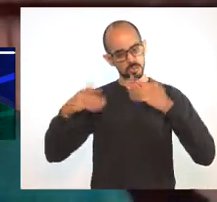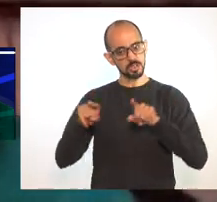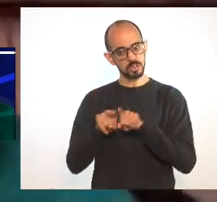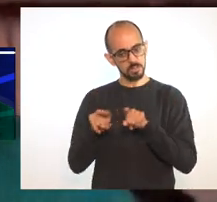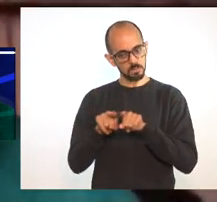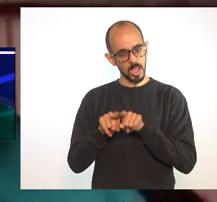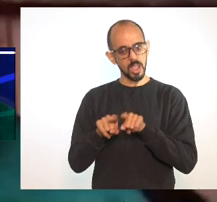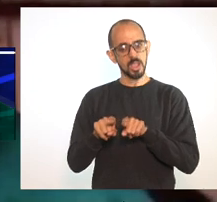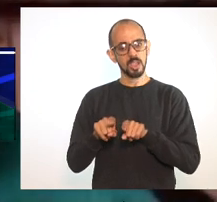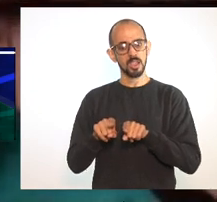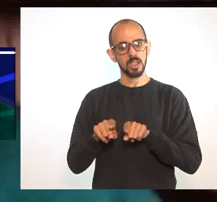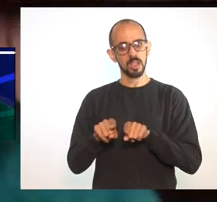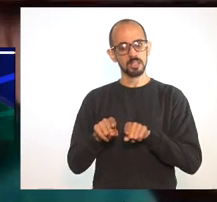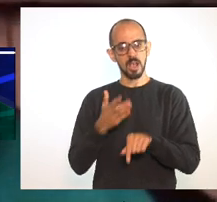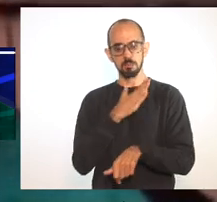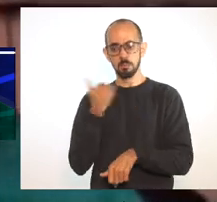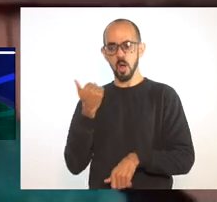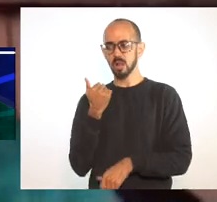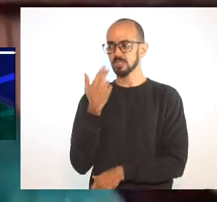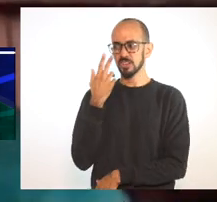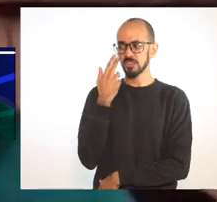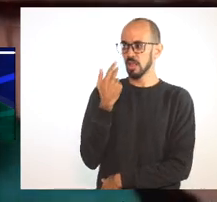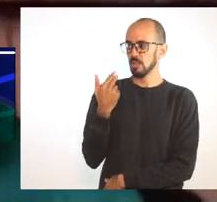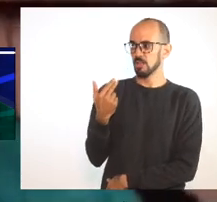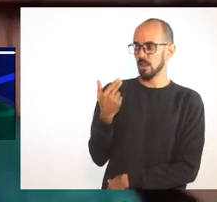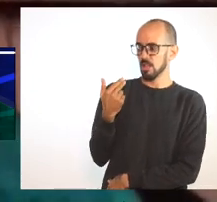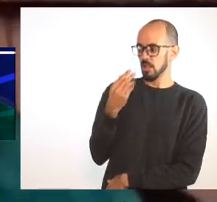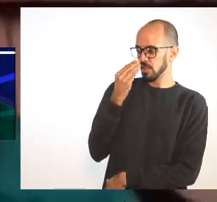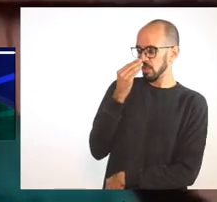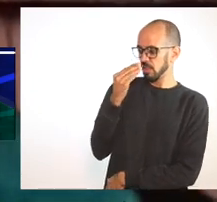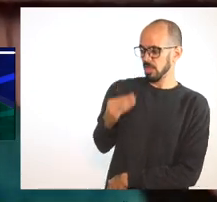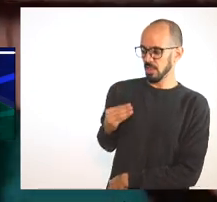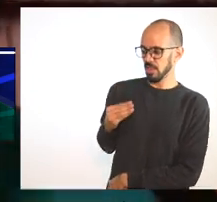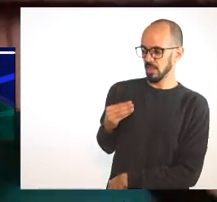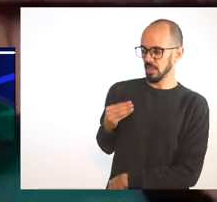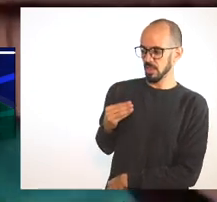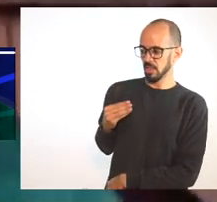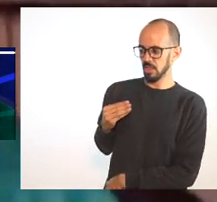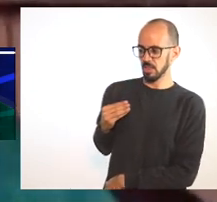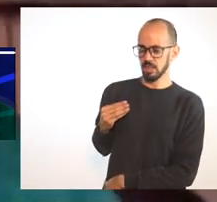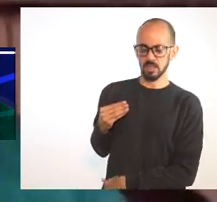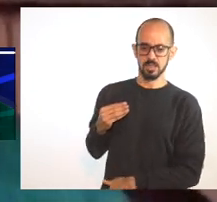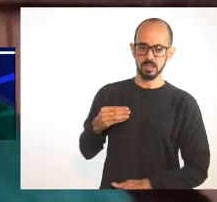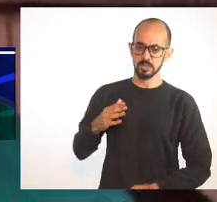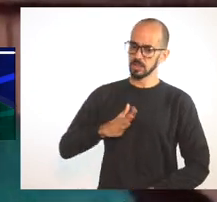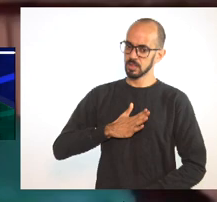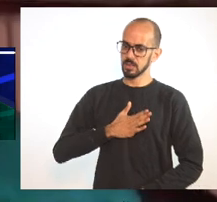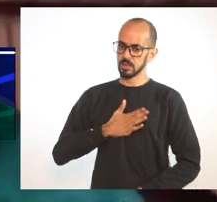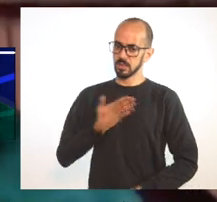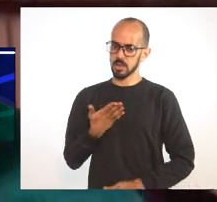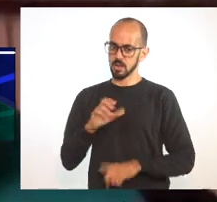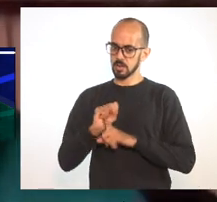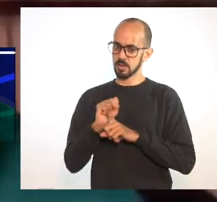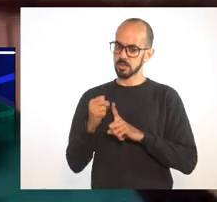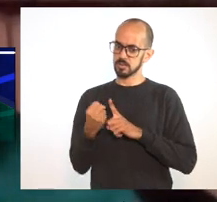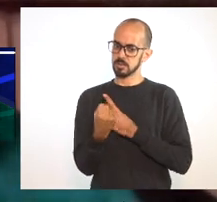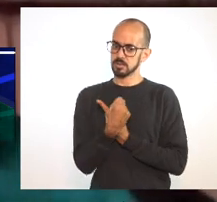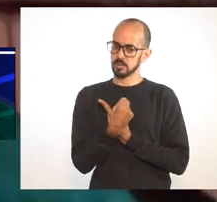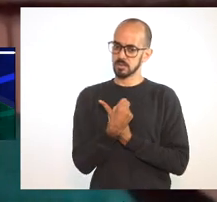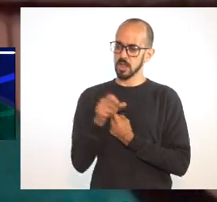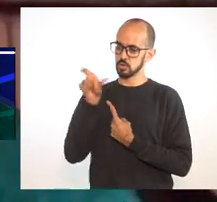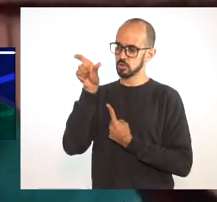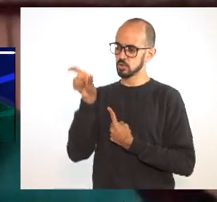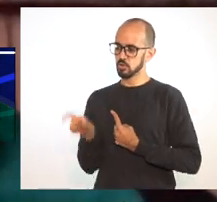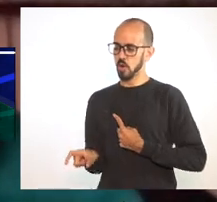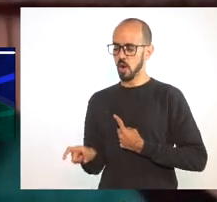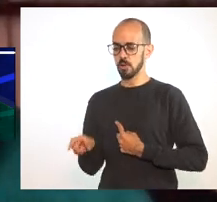morte naturalizada das mulheres, a brutalização naturalizada em sociedade dos corpos das